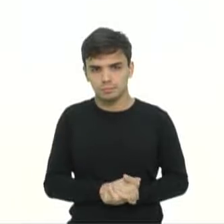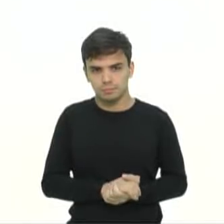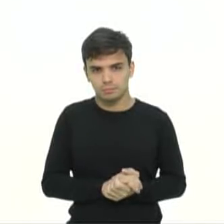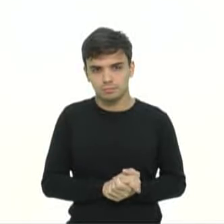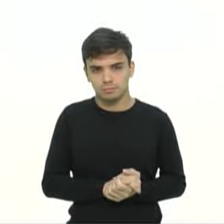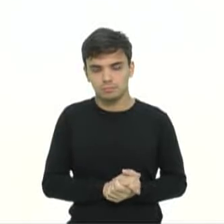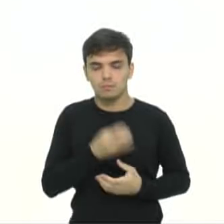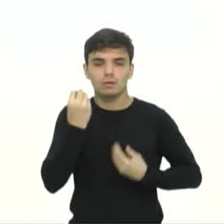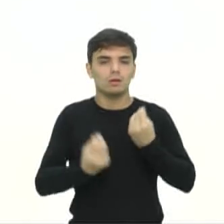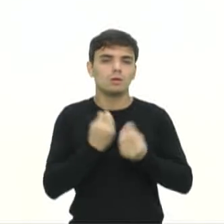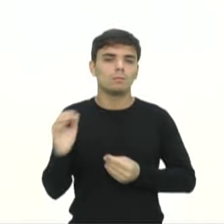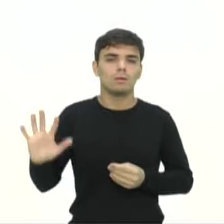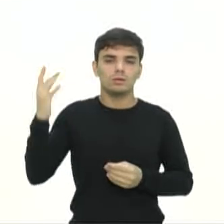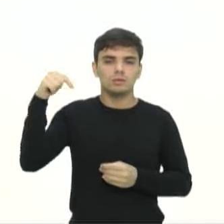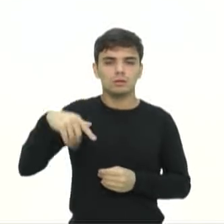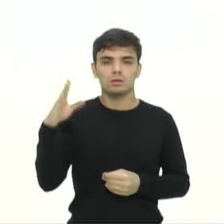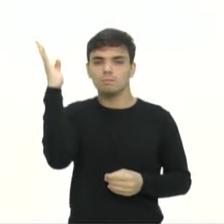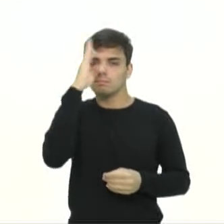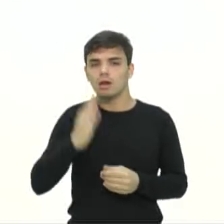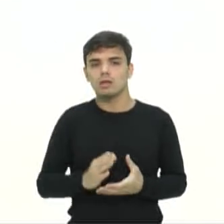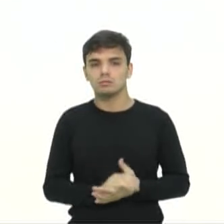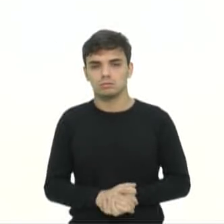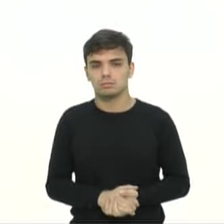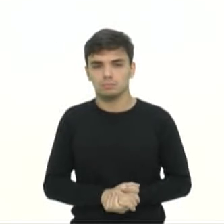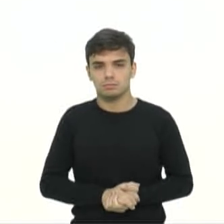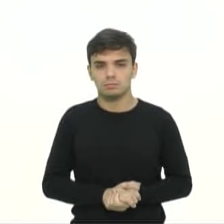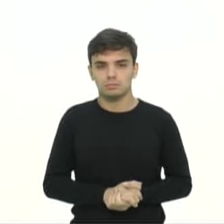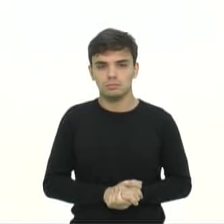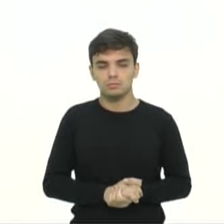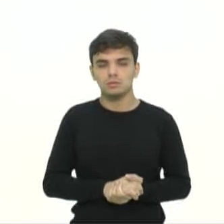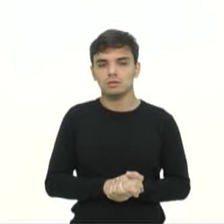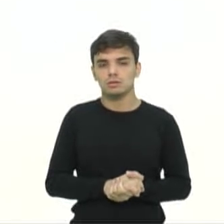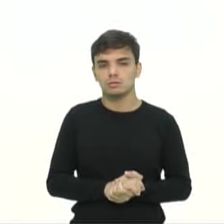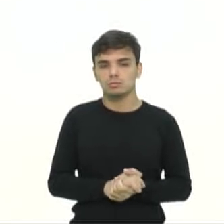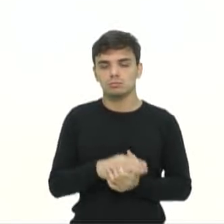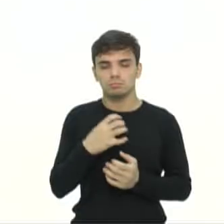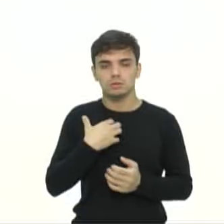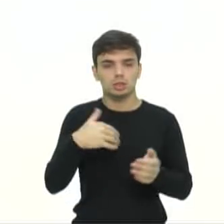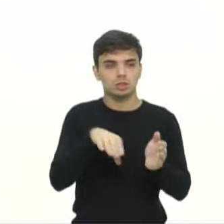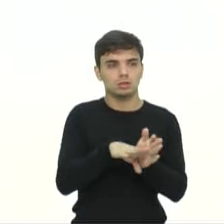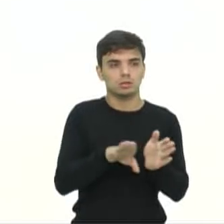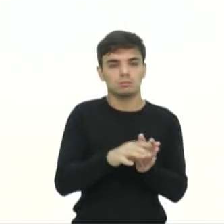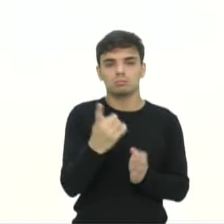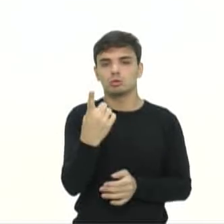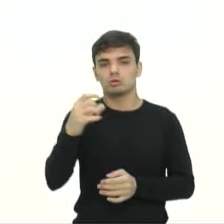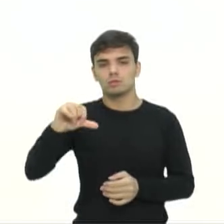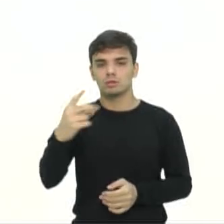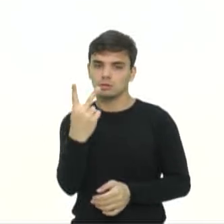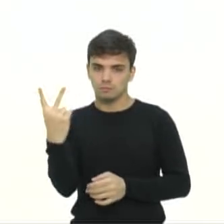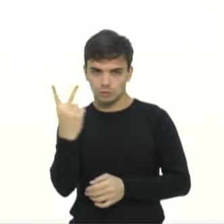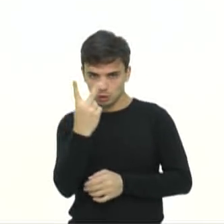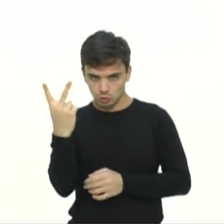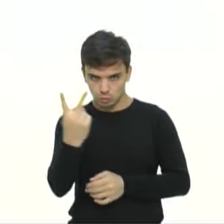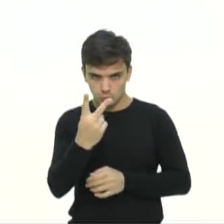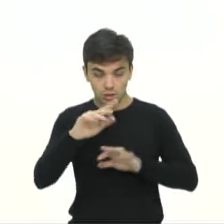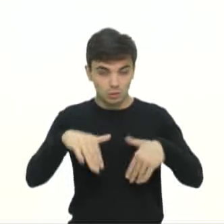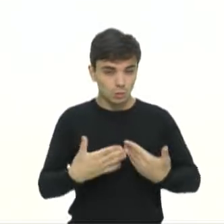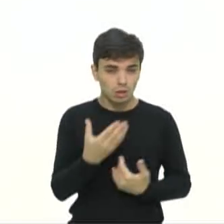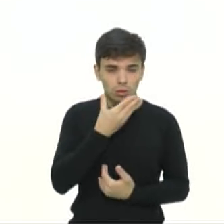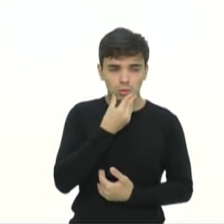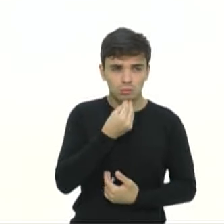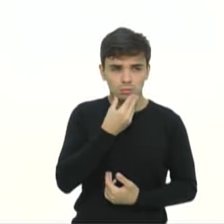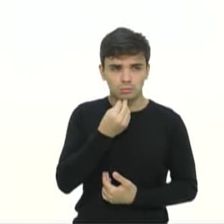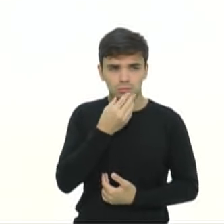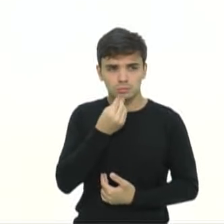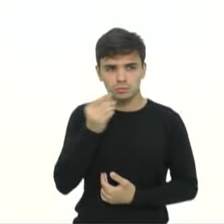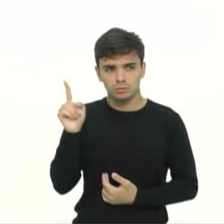como que aconteceu no Brasil, né? Então, no Brasil, a modalidade chega por volta de 1922, quando Ace Maeda,